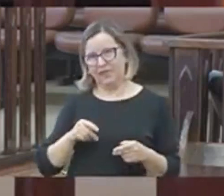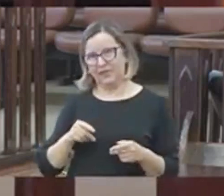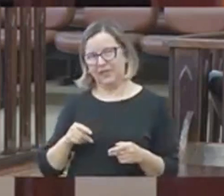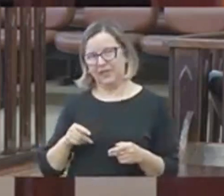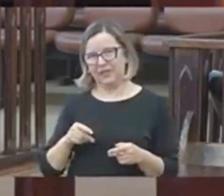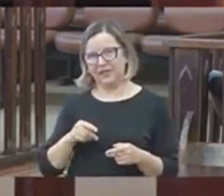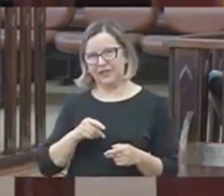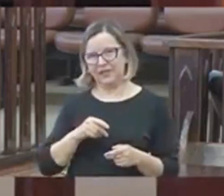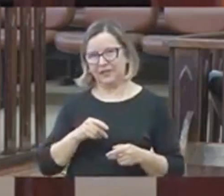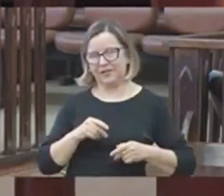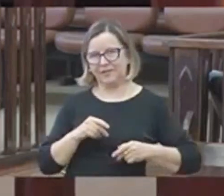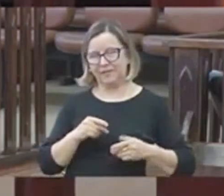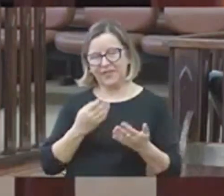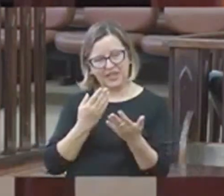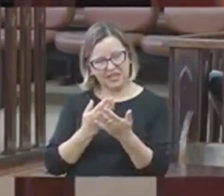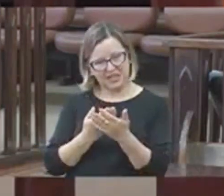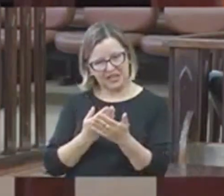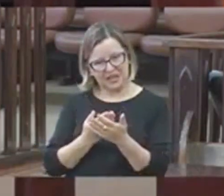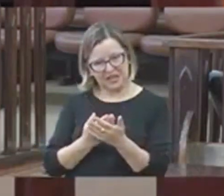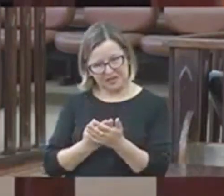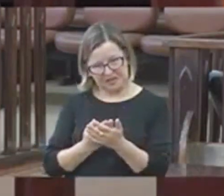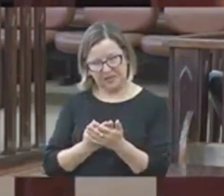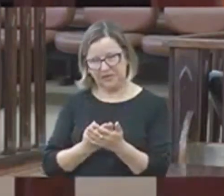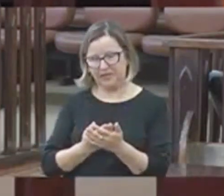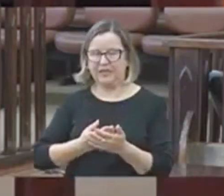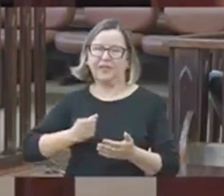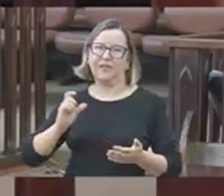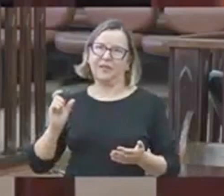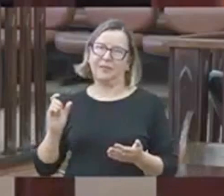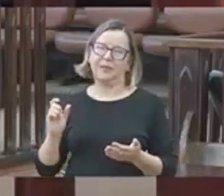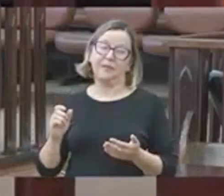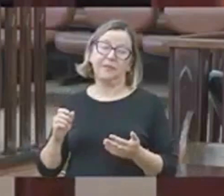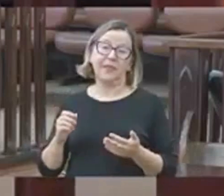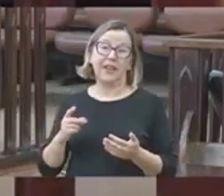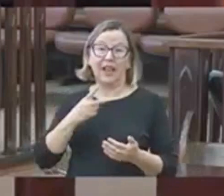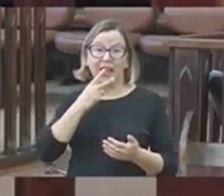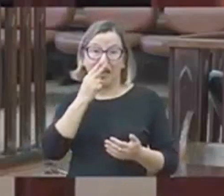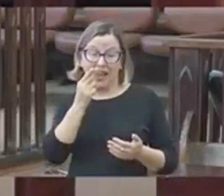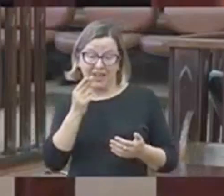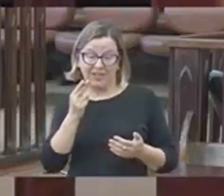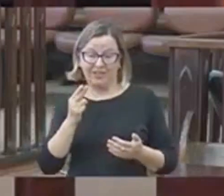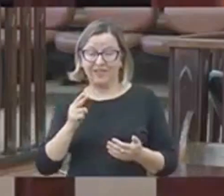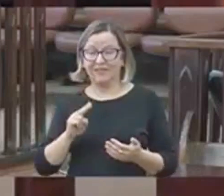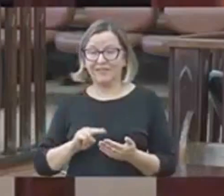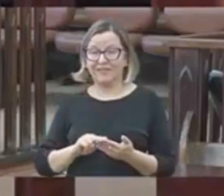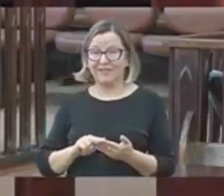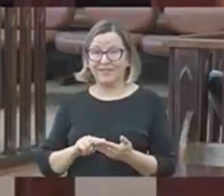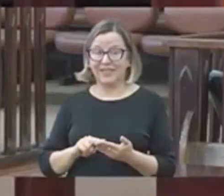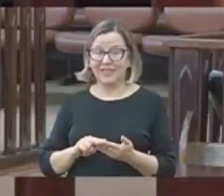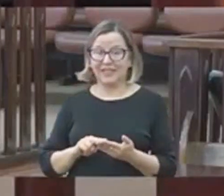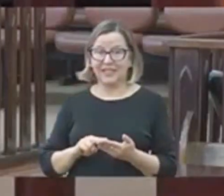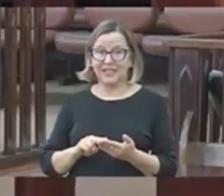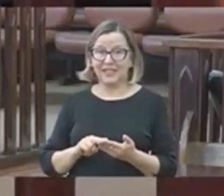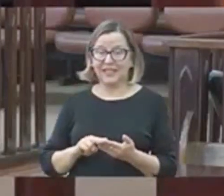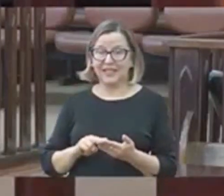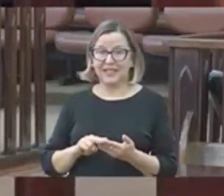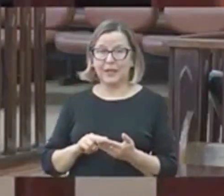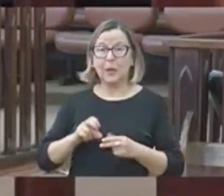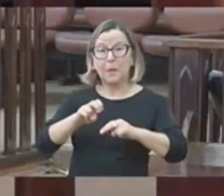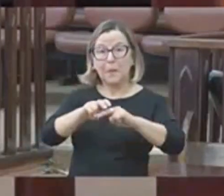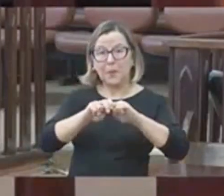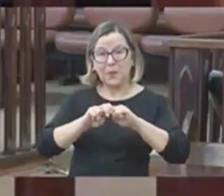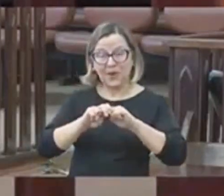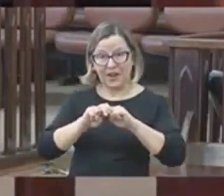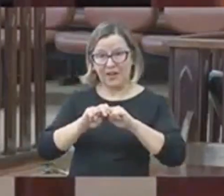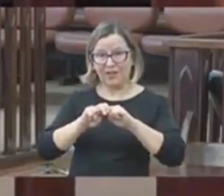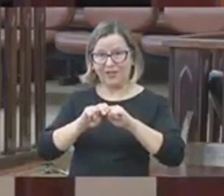referem especificamente à queda de Satanás na terra, quando Deus o lançou fora